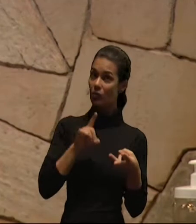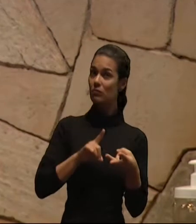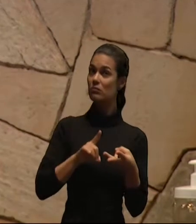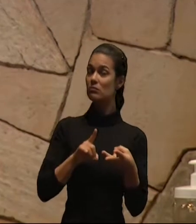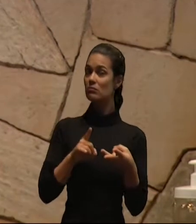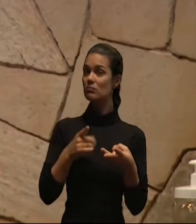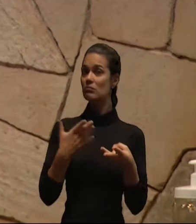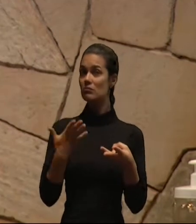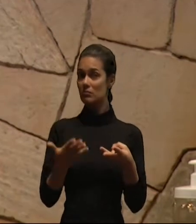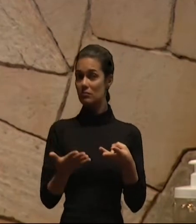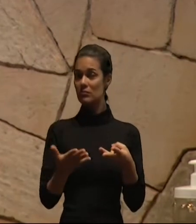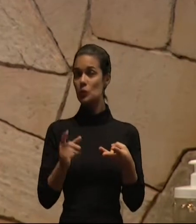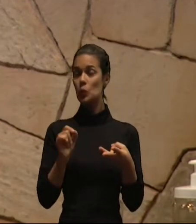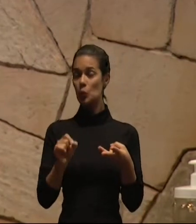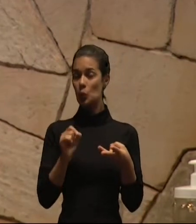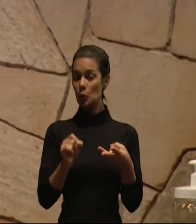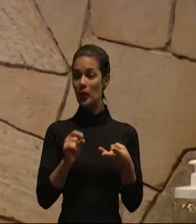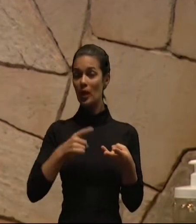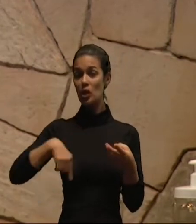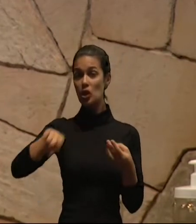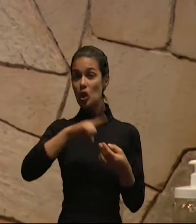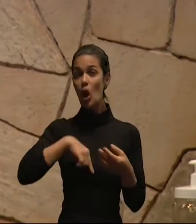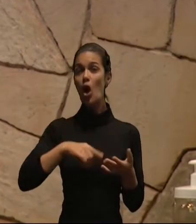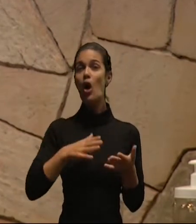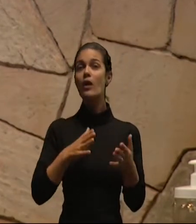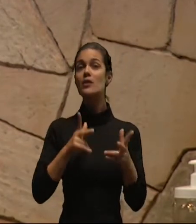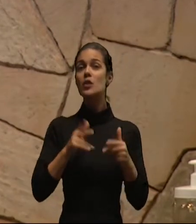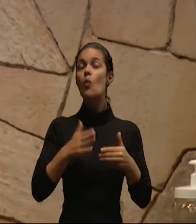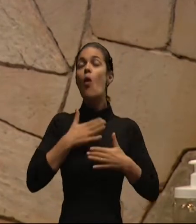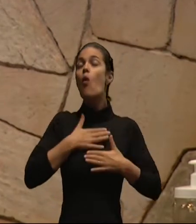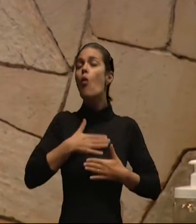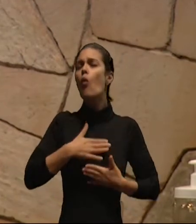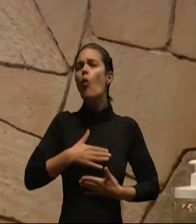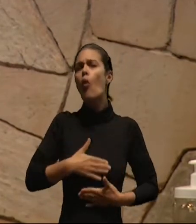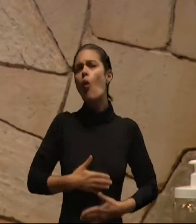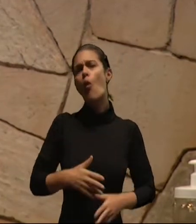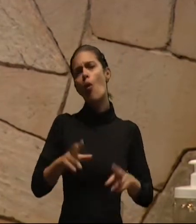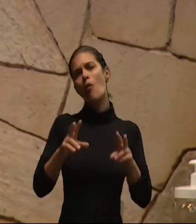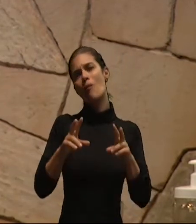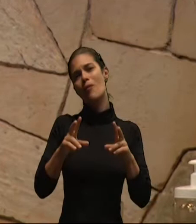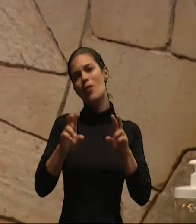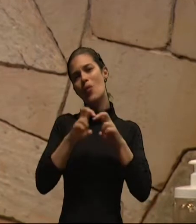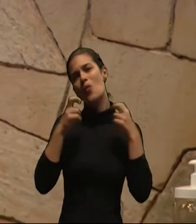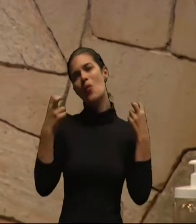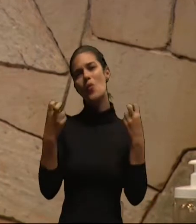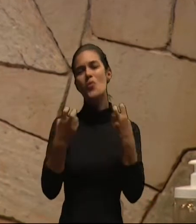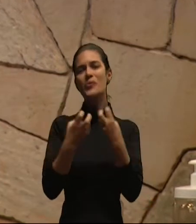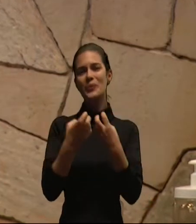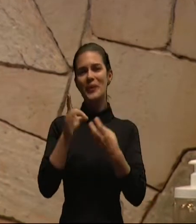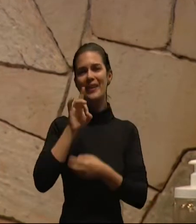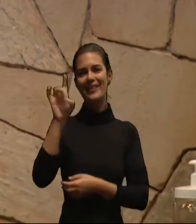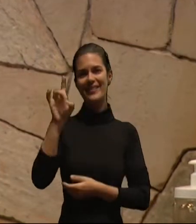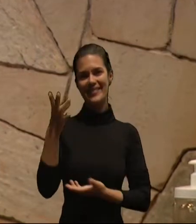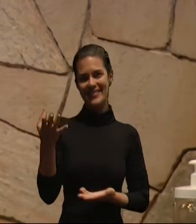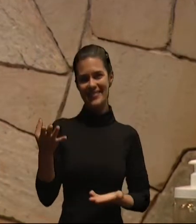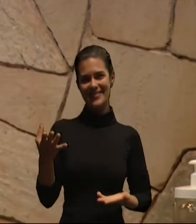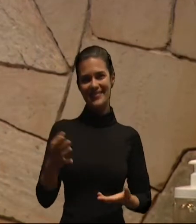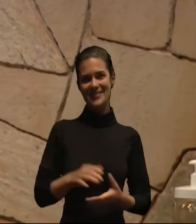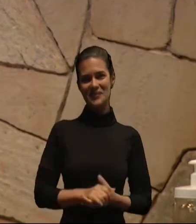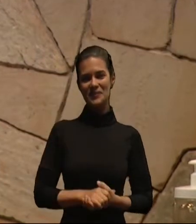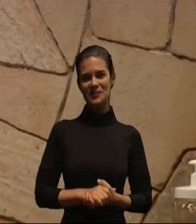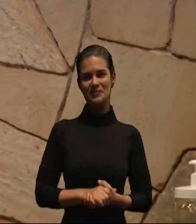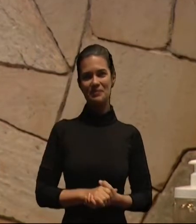juntos neste momento, como igreja, como corpo de Cristo, para cultuá-lo, o que é de fato